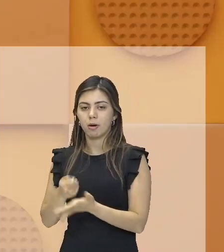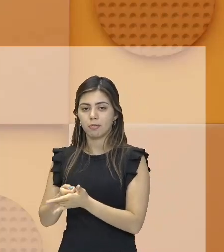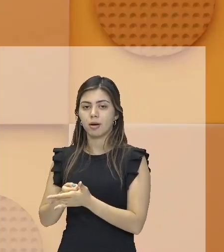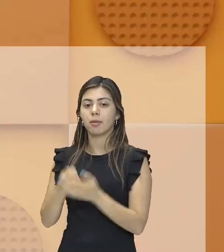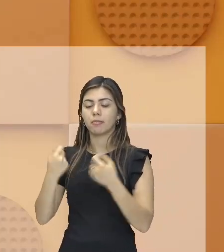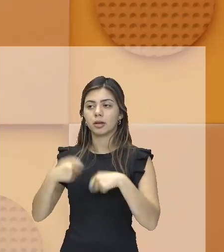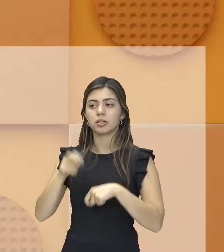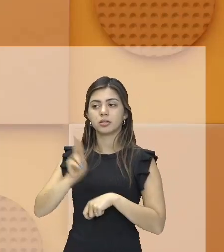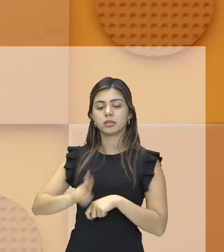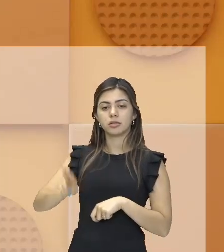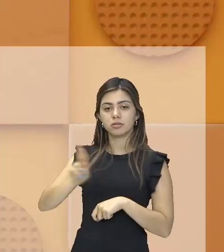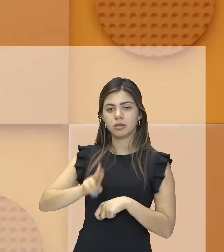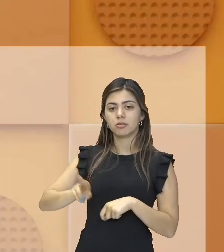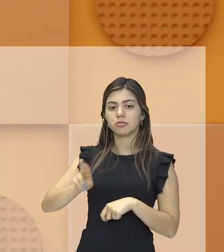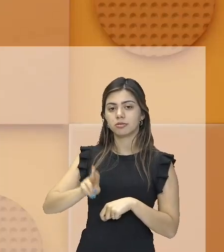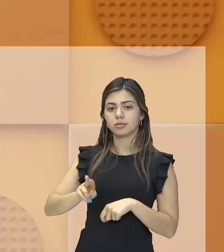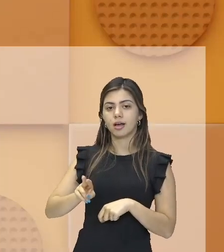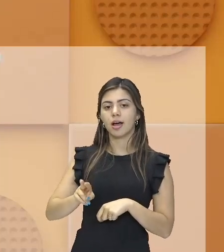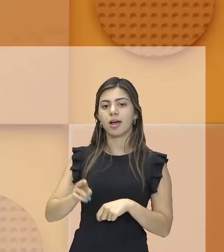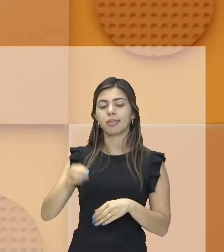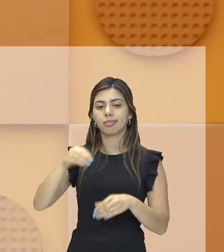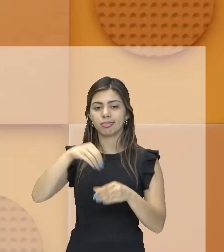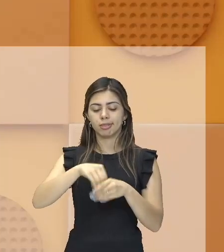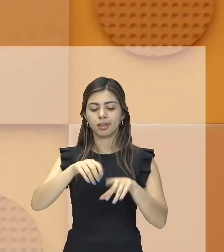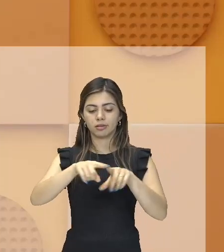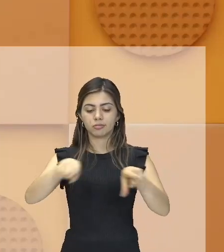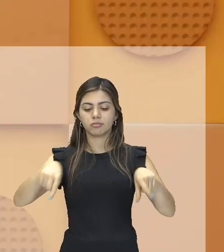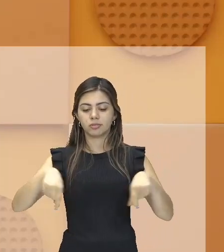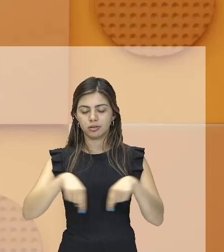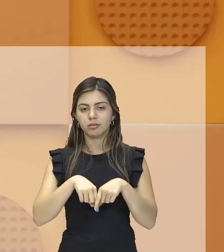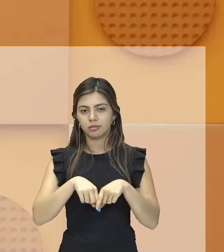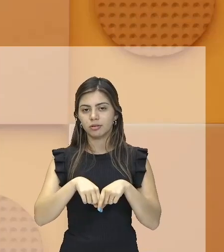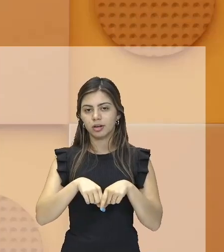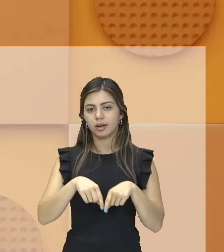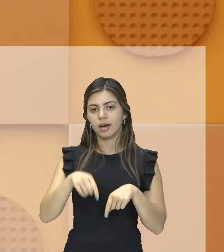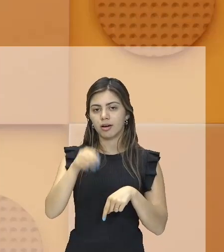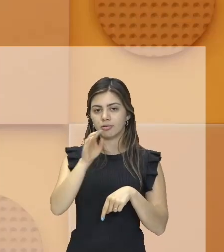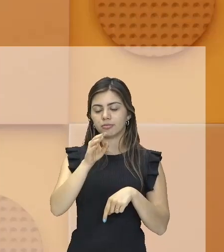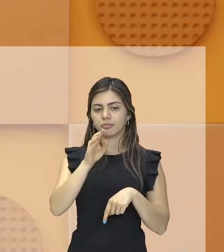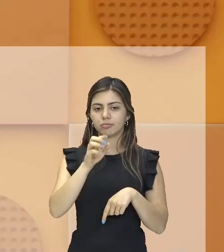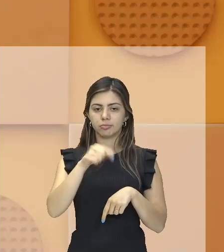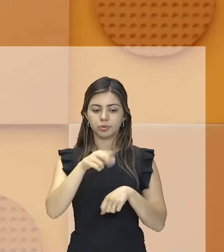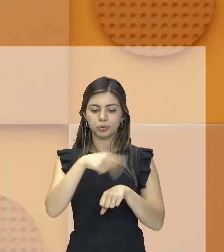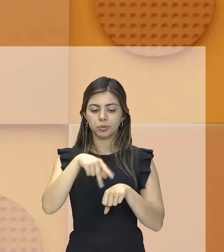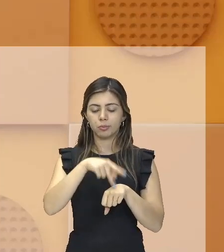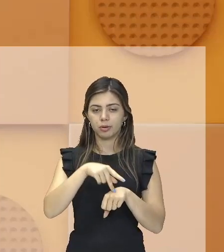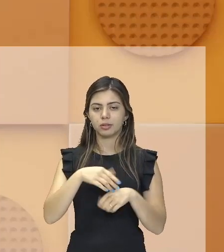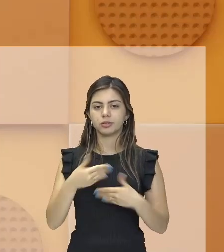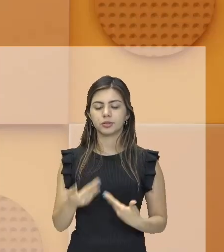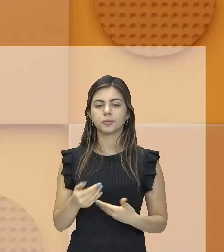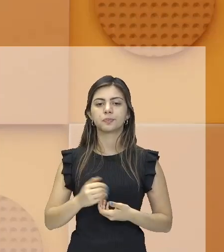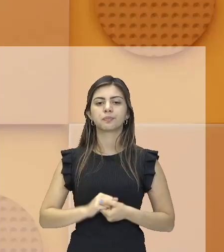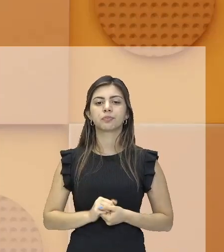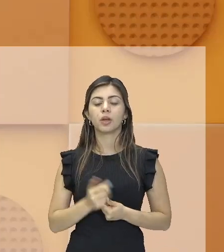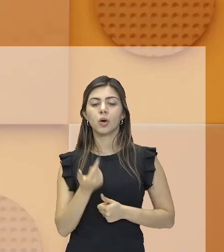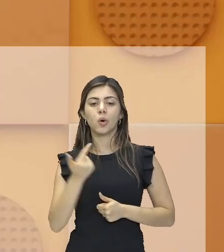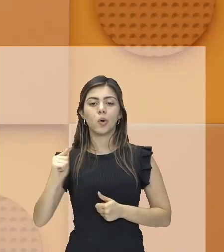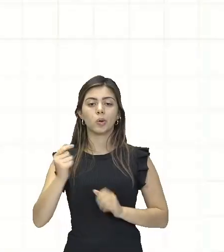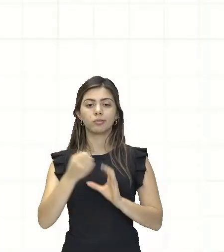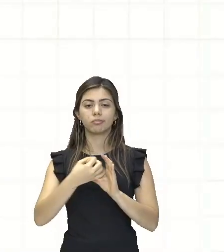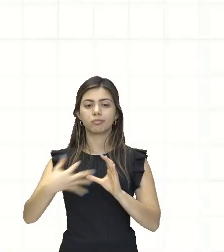ser produzidos dentro daquele território nacional, ok? Outra característica aí do mercantilismo